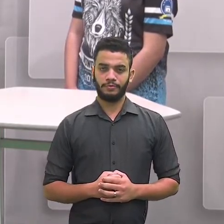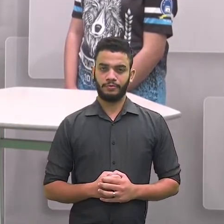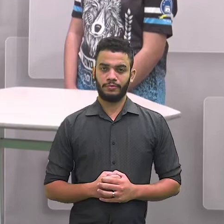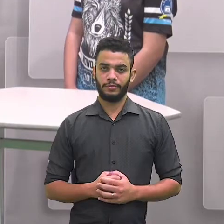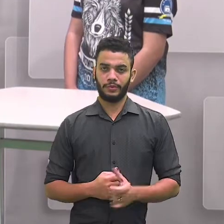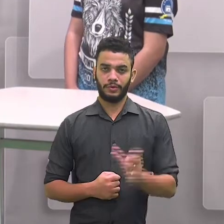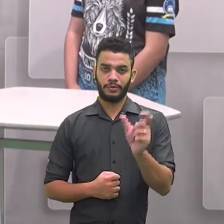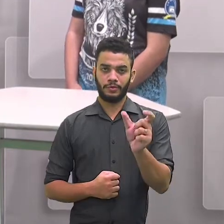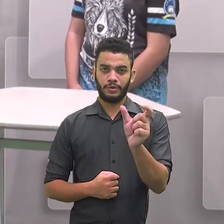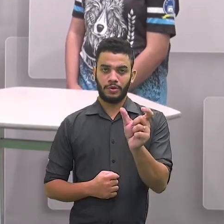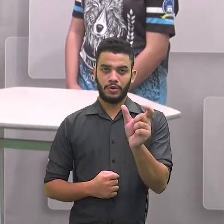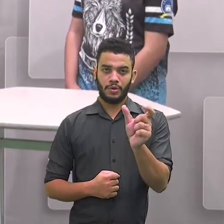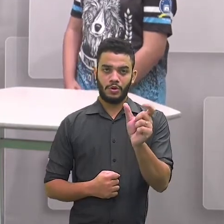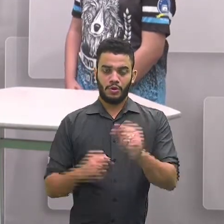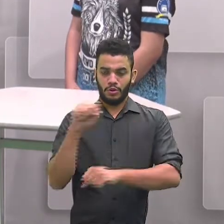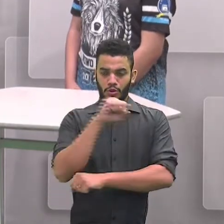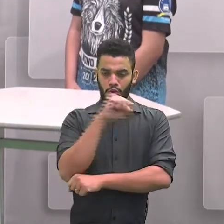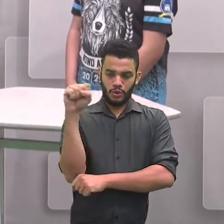retrovisor.